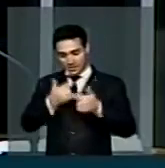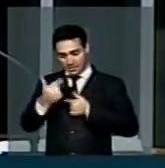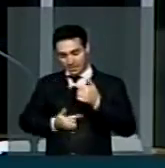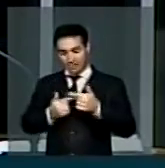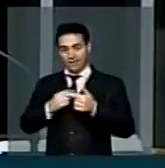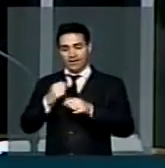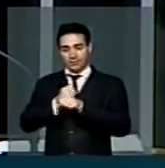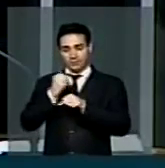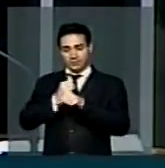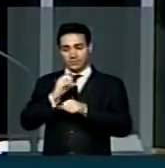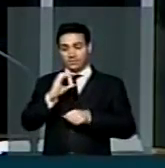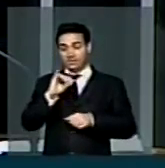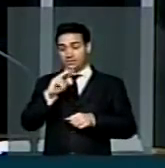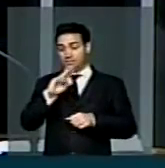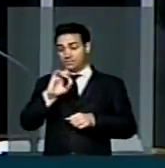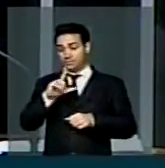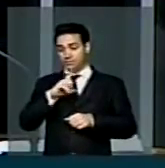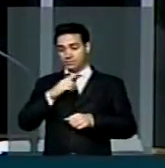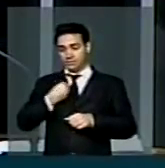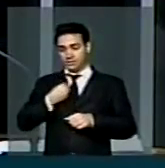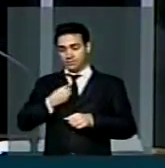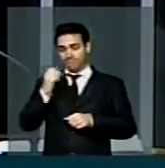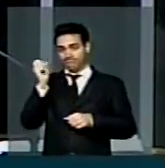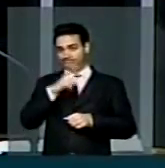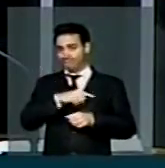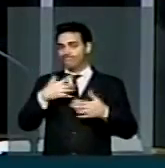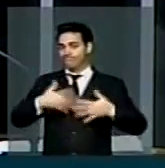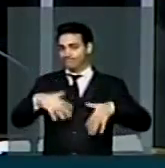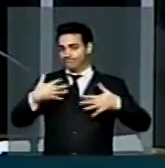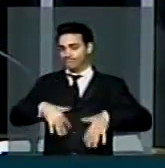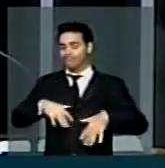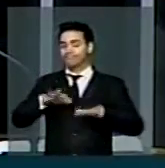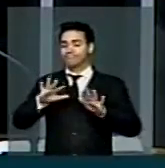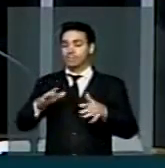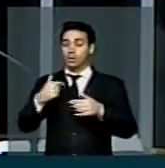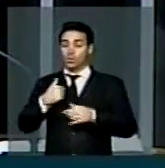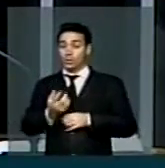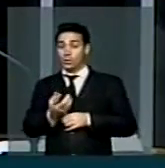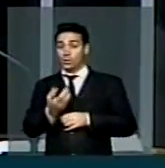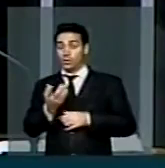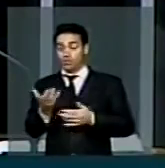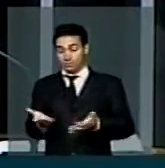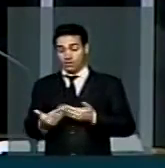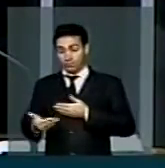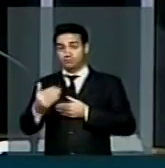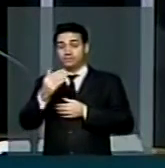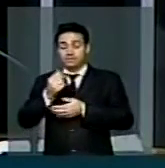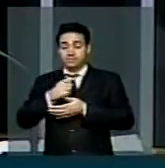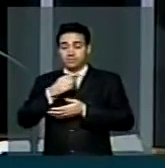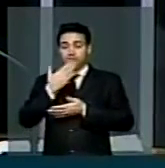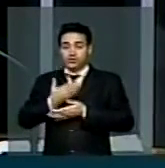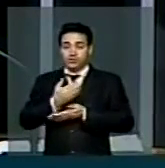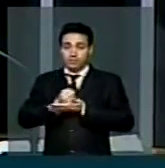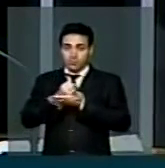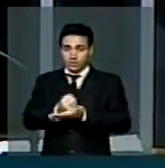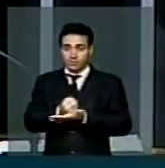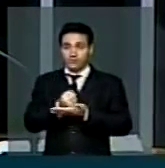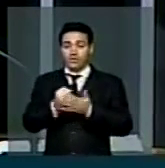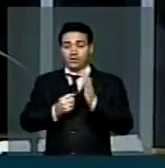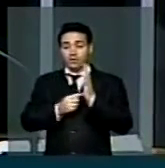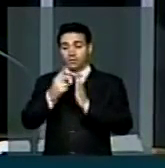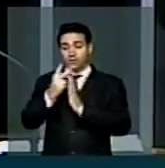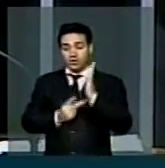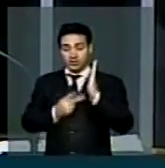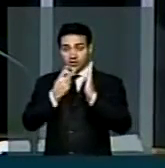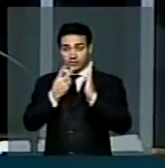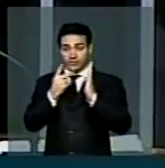da construção civil vive, é que venho com esse conhecimento trazer esse apoio. O projeto